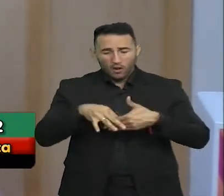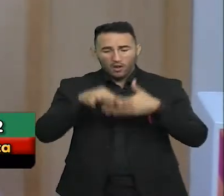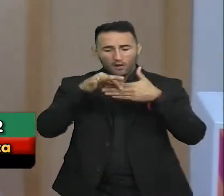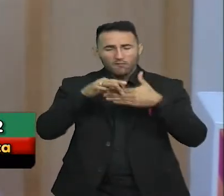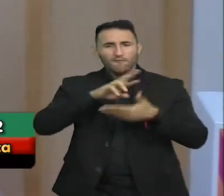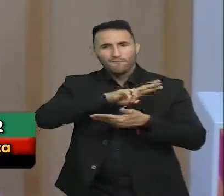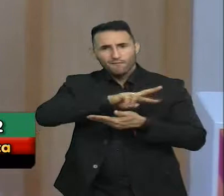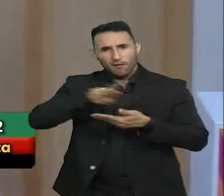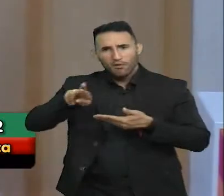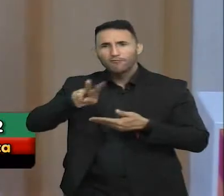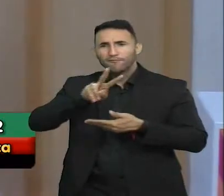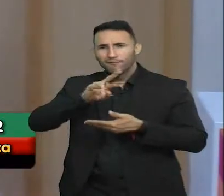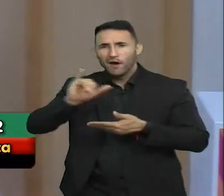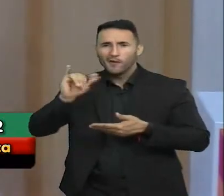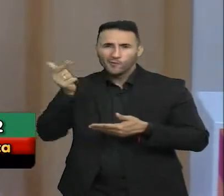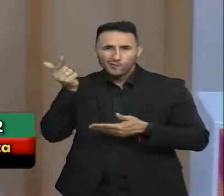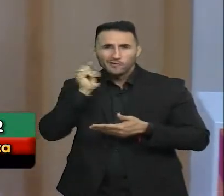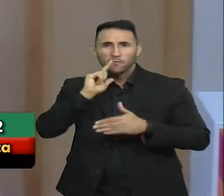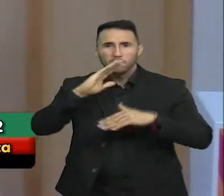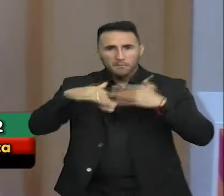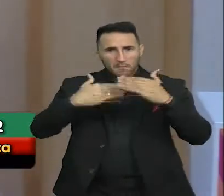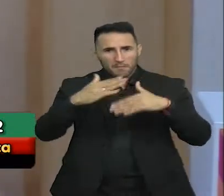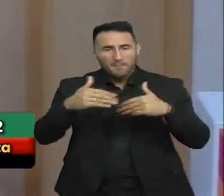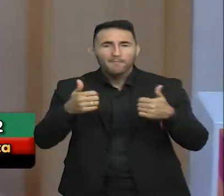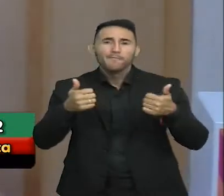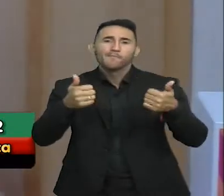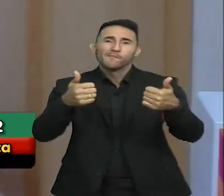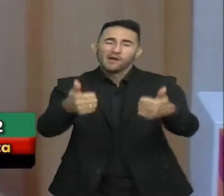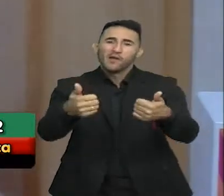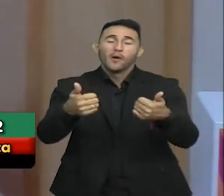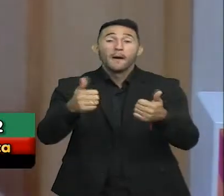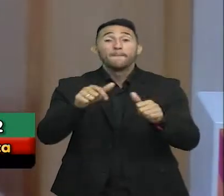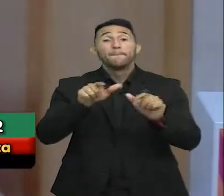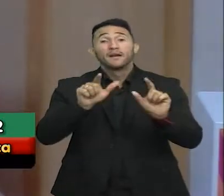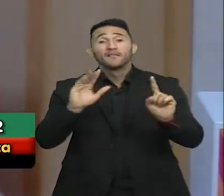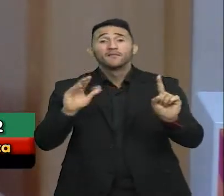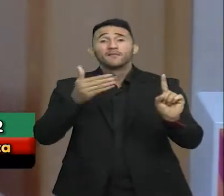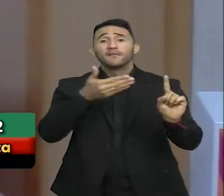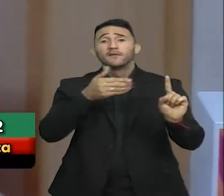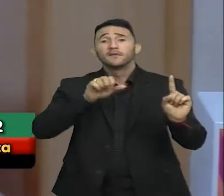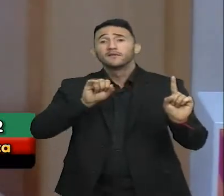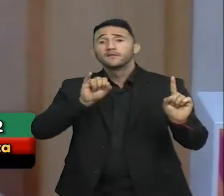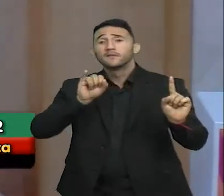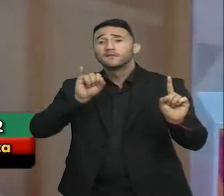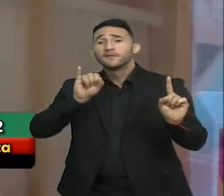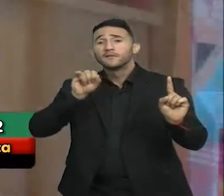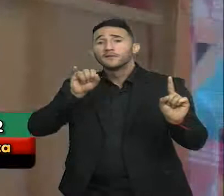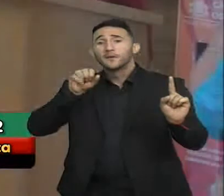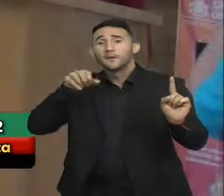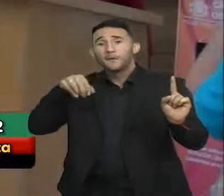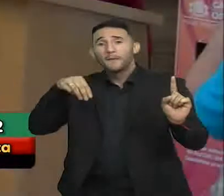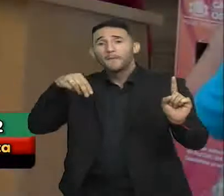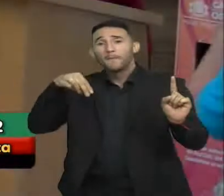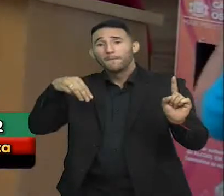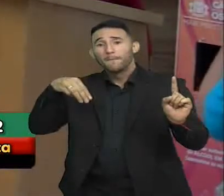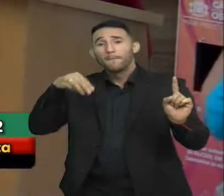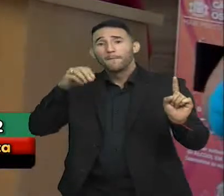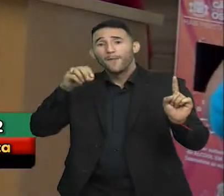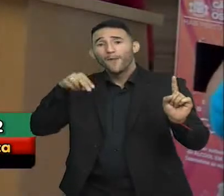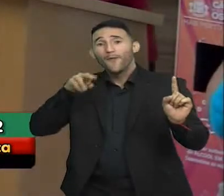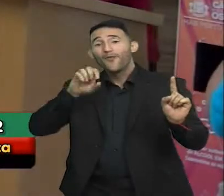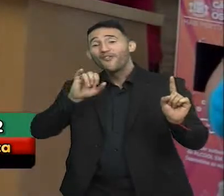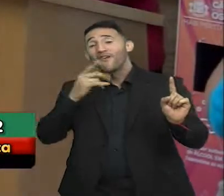aqui, nós avançaremos. E esse, Simone, eu quero dizer para você, já ultrapassando, né, o meu tempo, que